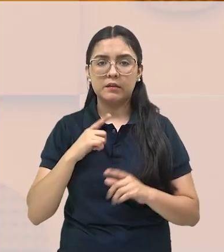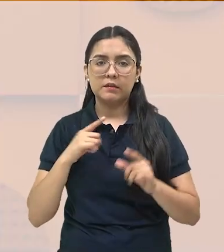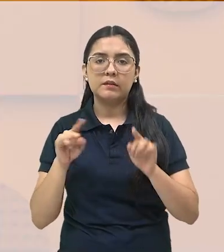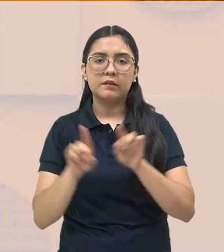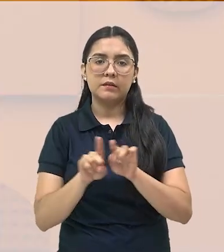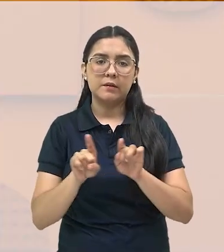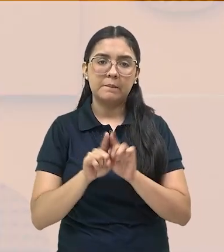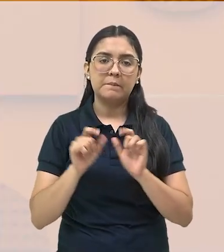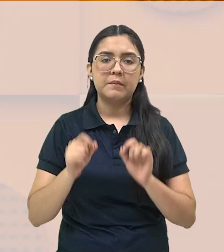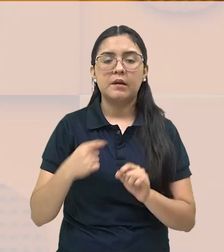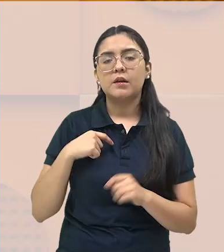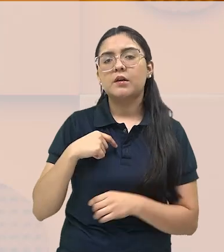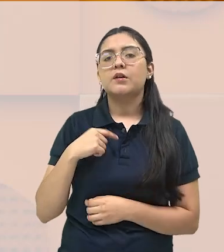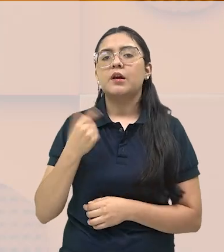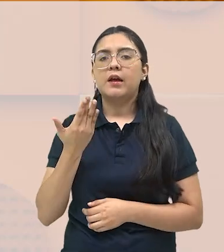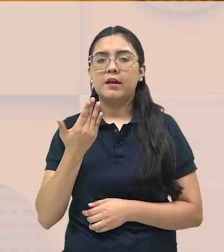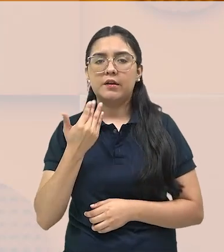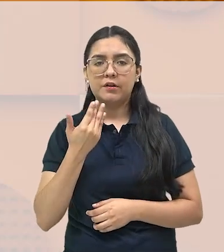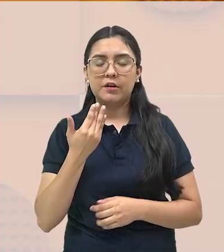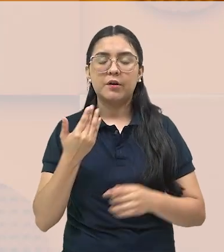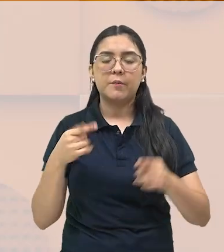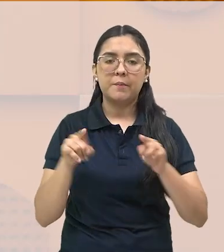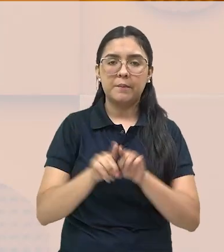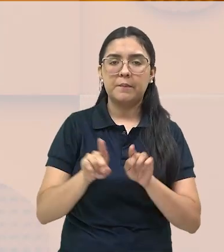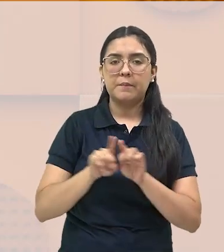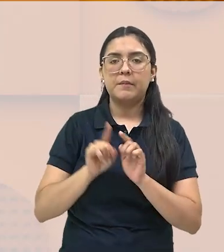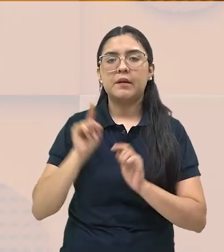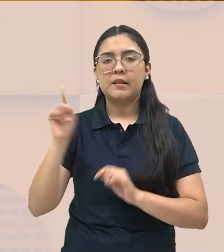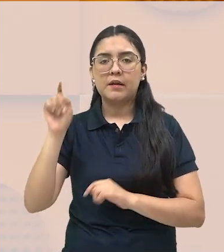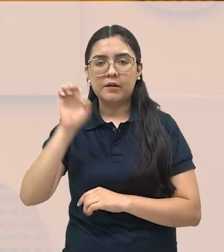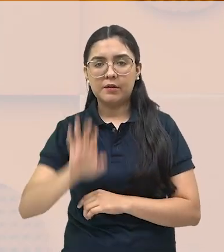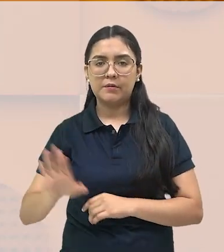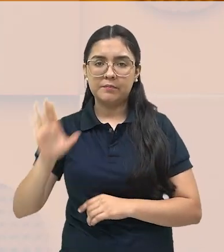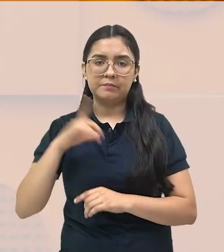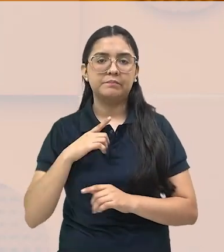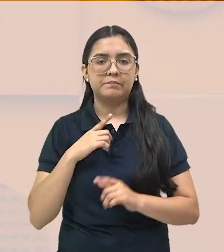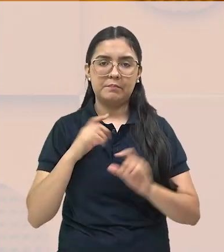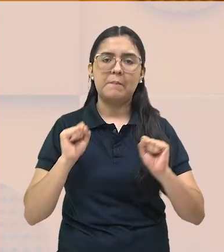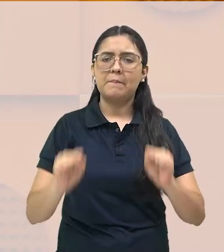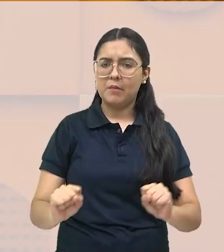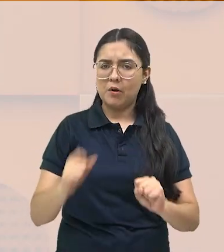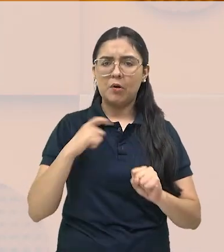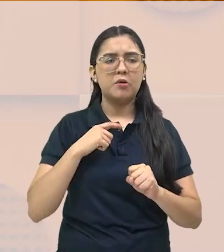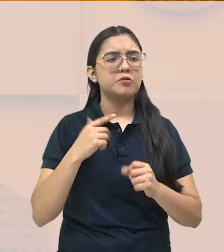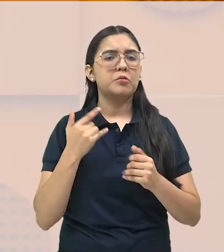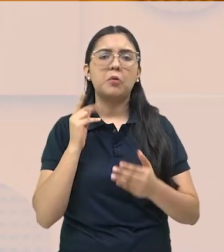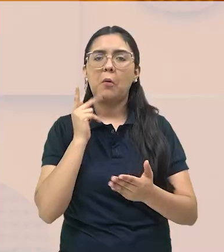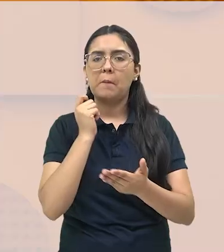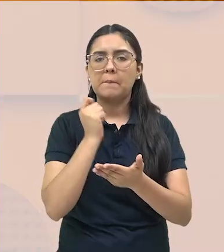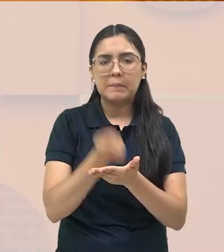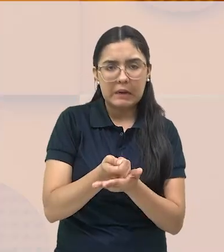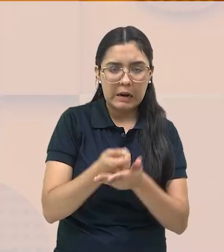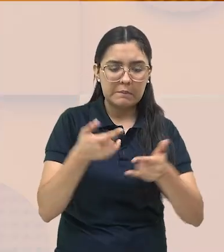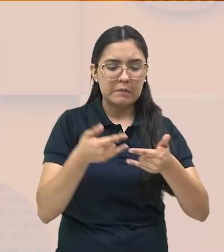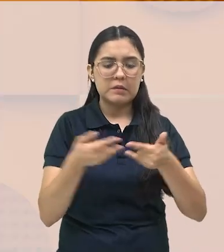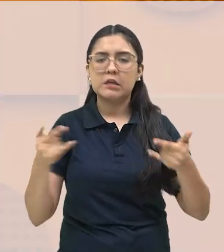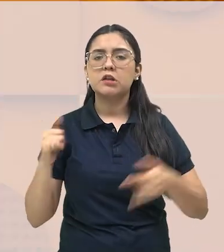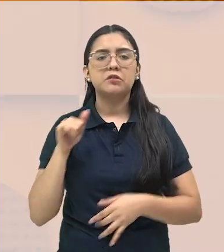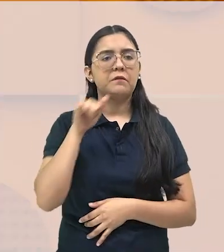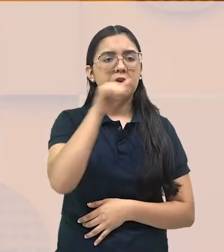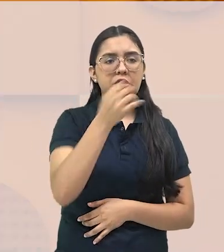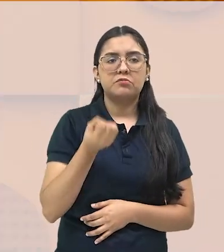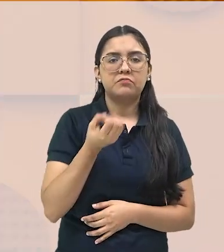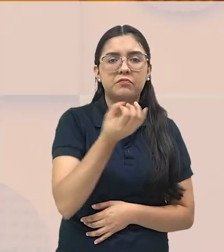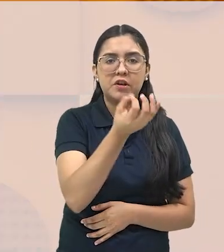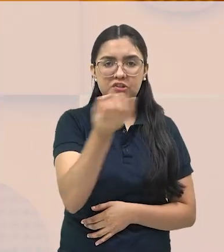jantar no continente europeu e tomar um outro café, por exemplo, lá na Península Arábica. Você pode comprar uma passagem e se deslocar para qualquer lugar